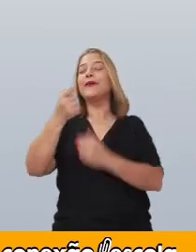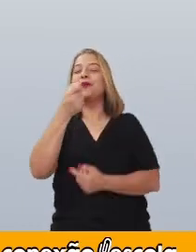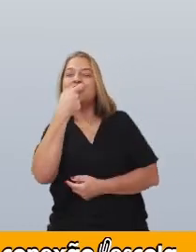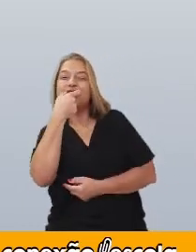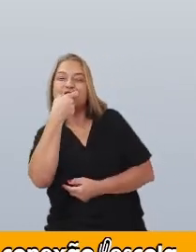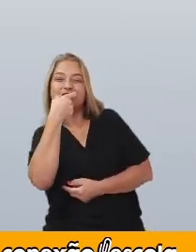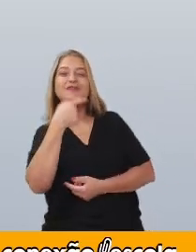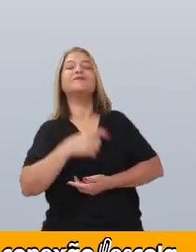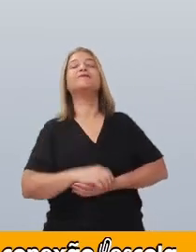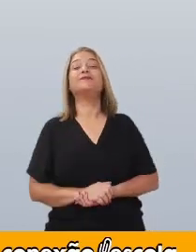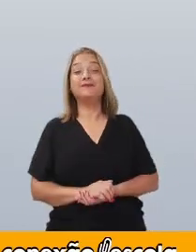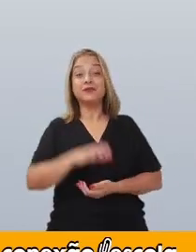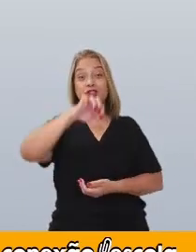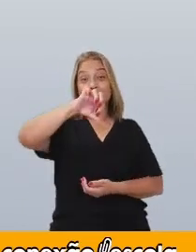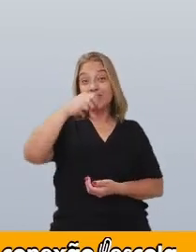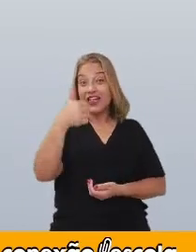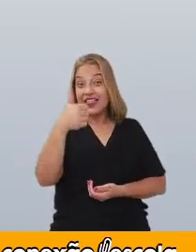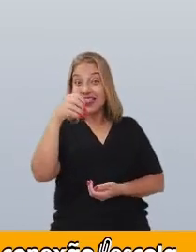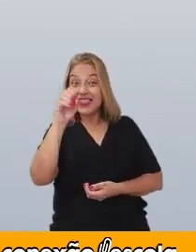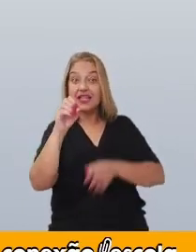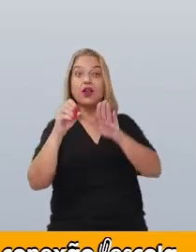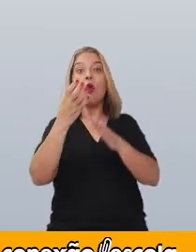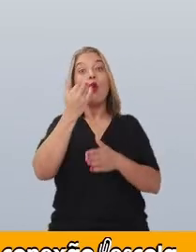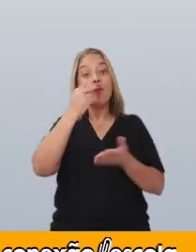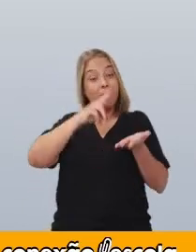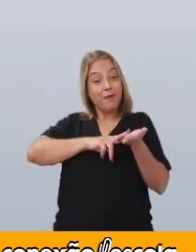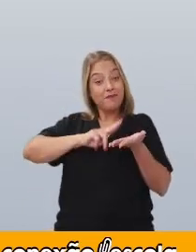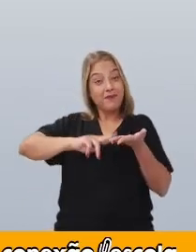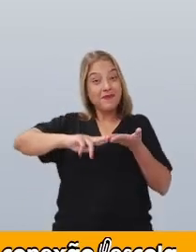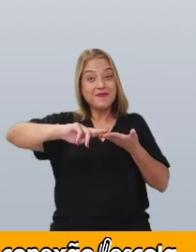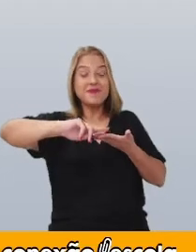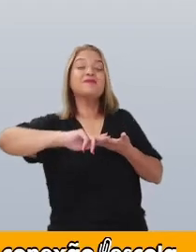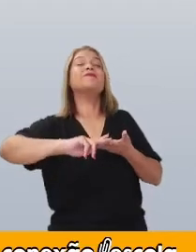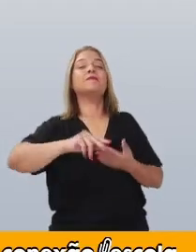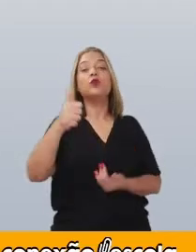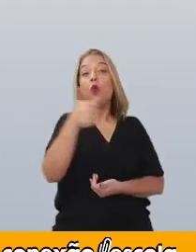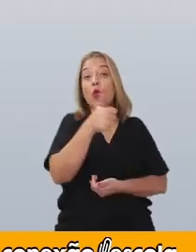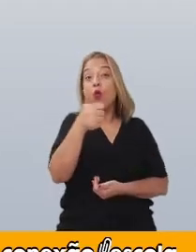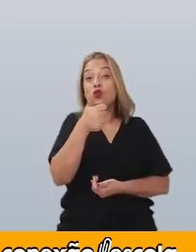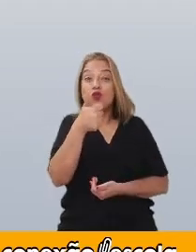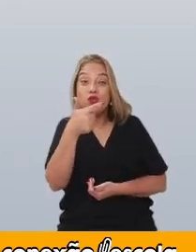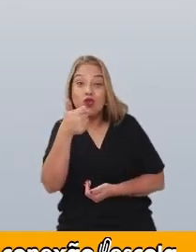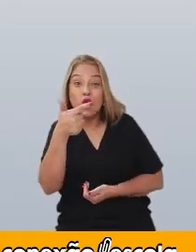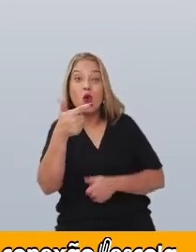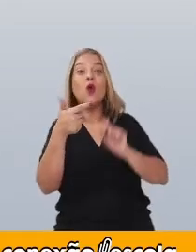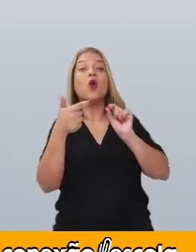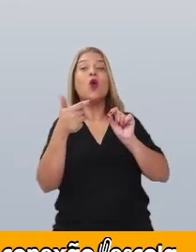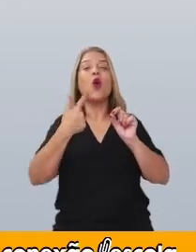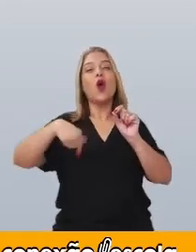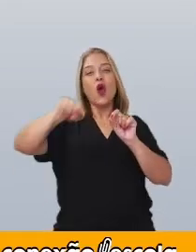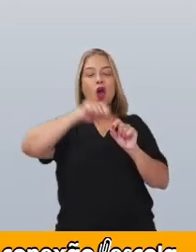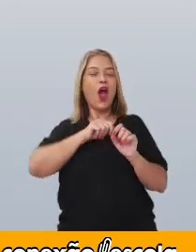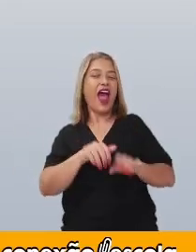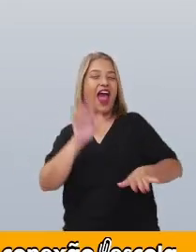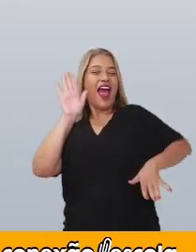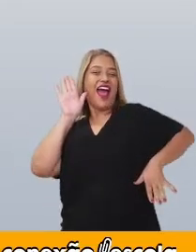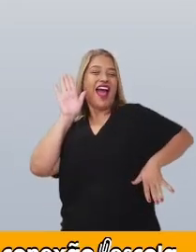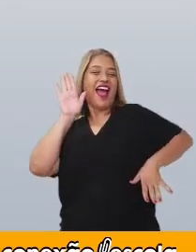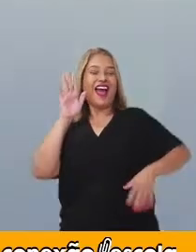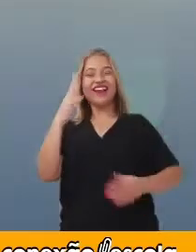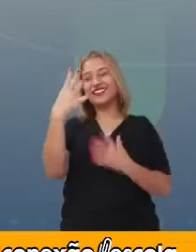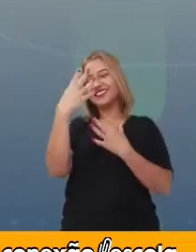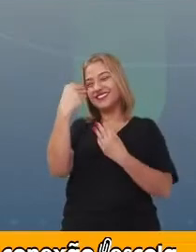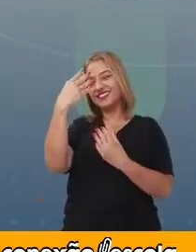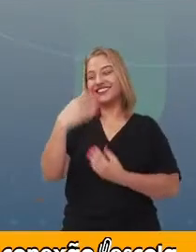biscoito. 9, 10, comer pastéis. 11, 12, fazer uma pose.